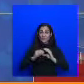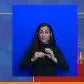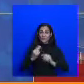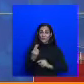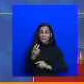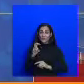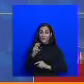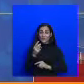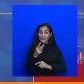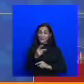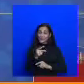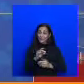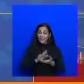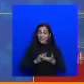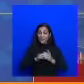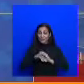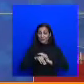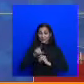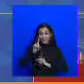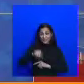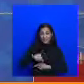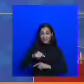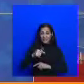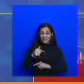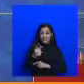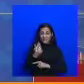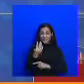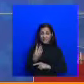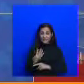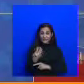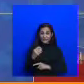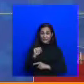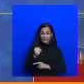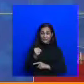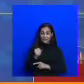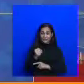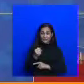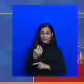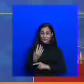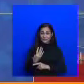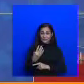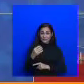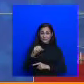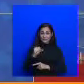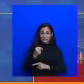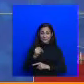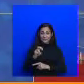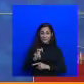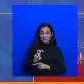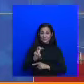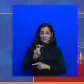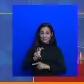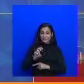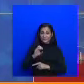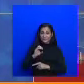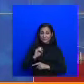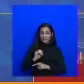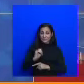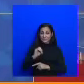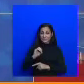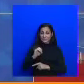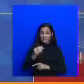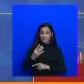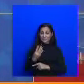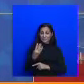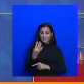concurso 2.512 da Lotomania foram 74, 84, 85,